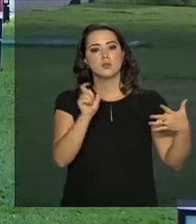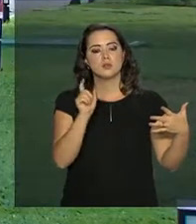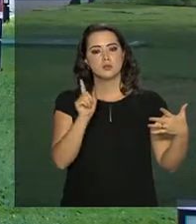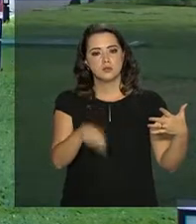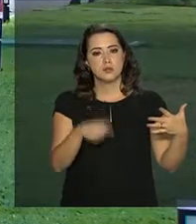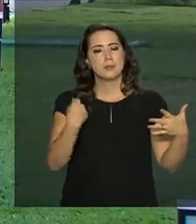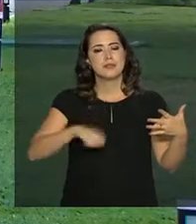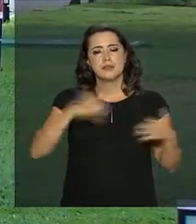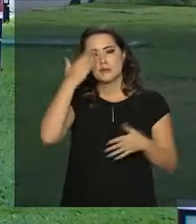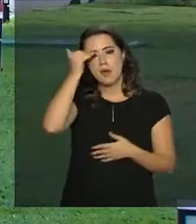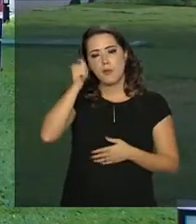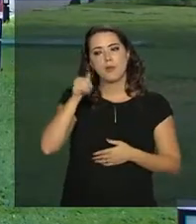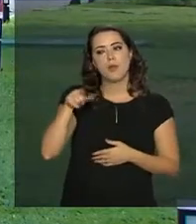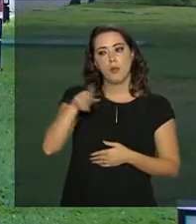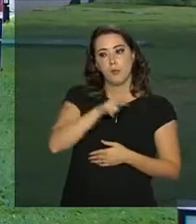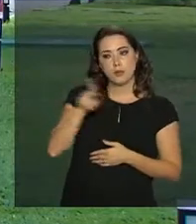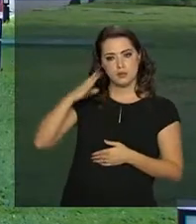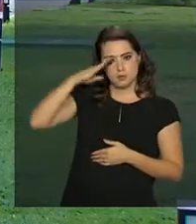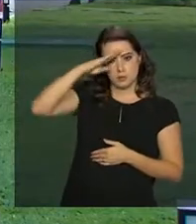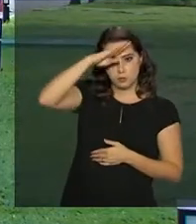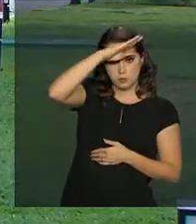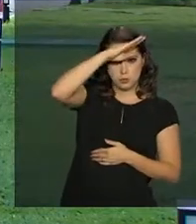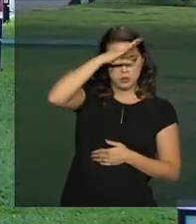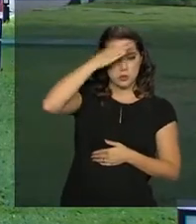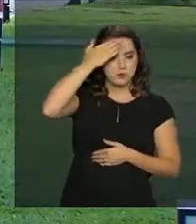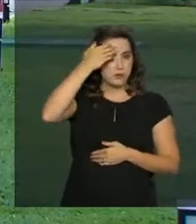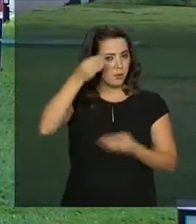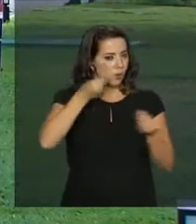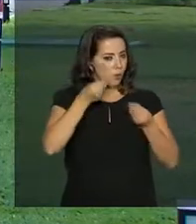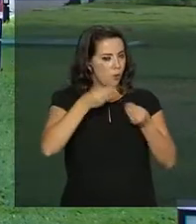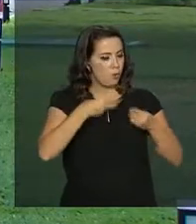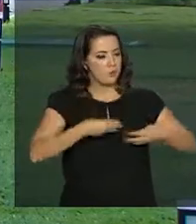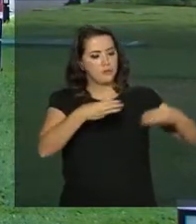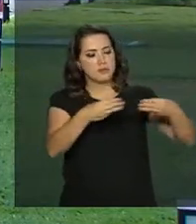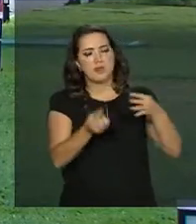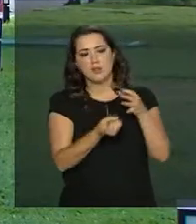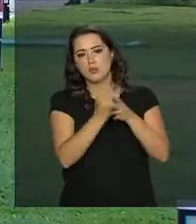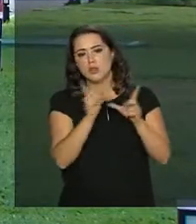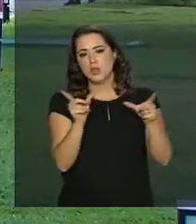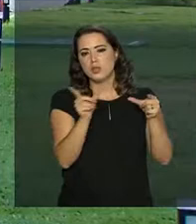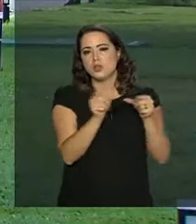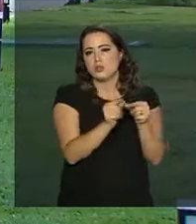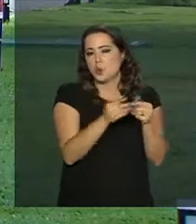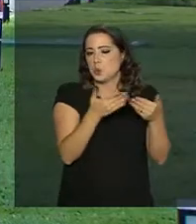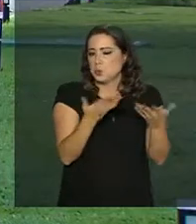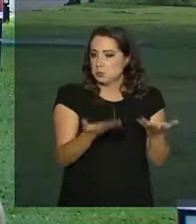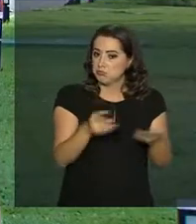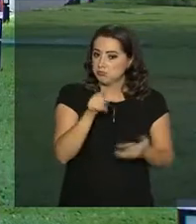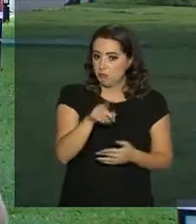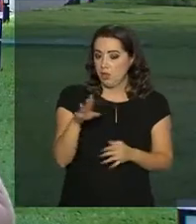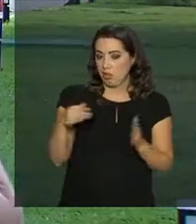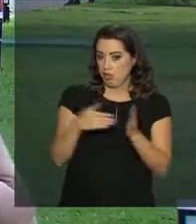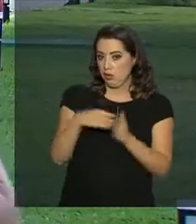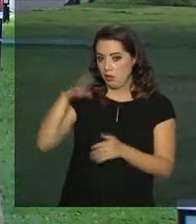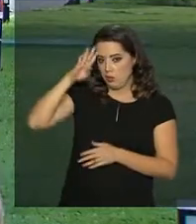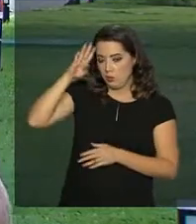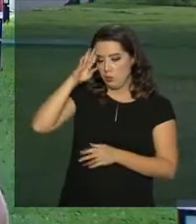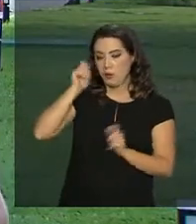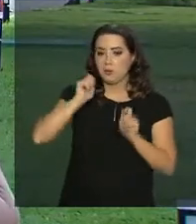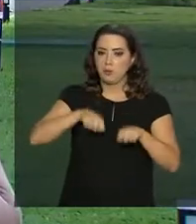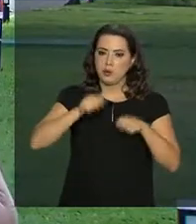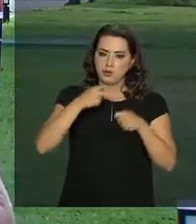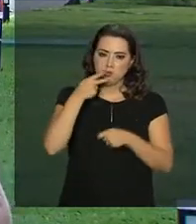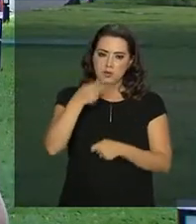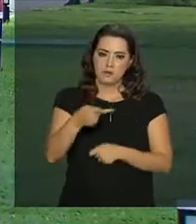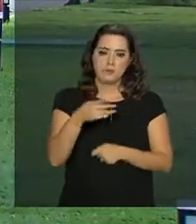ainda do presidente, a palavra final do presidente eleito Jair Bolsonaro, a palavra final é dele, e que até quarta-feira poderemos falar, né,